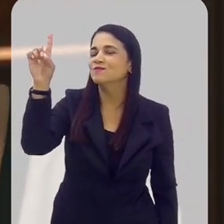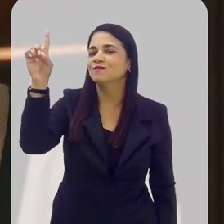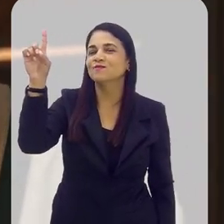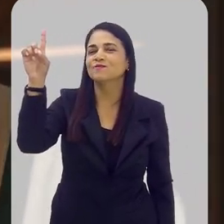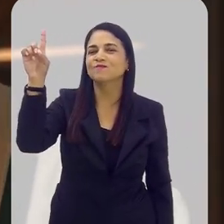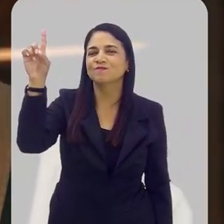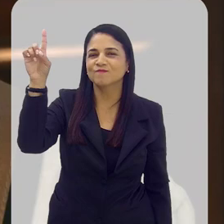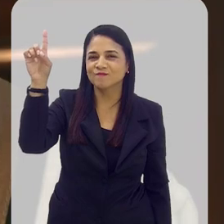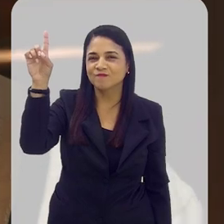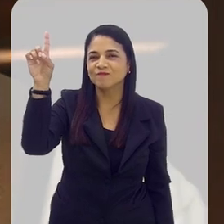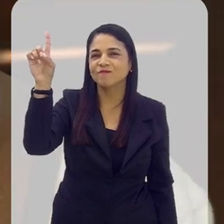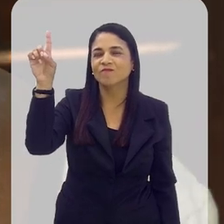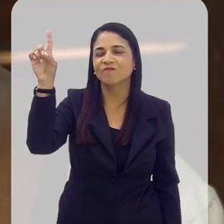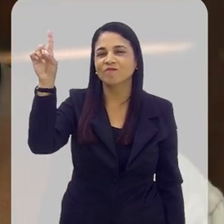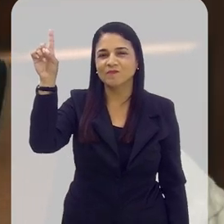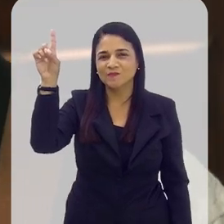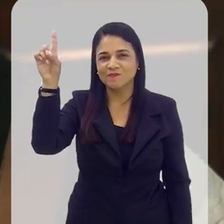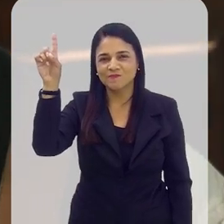os que em ti